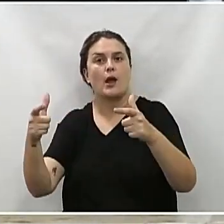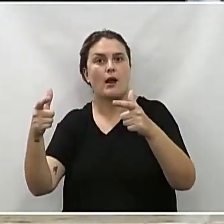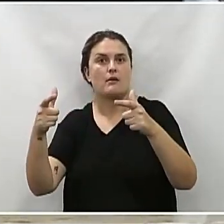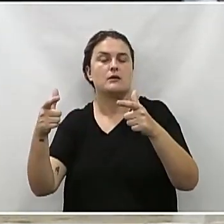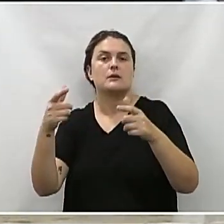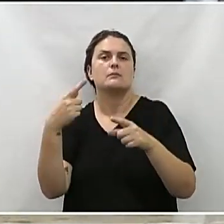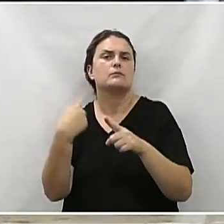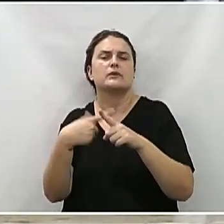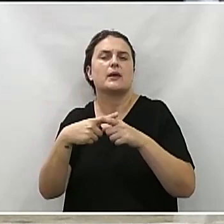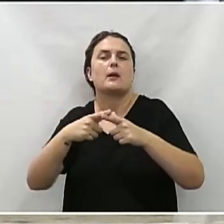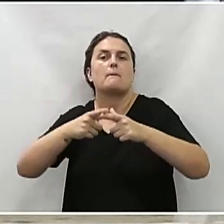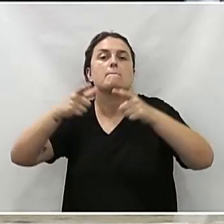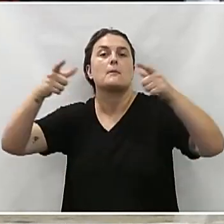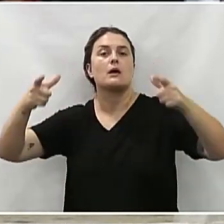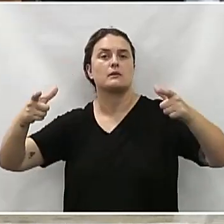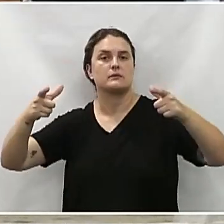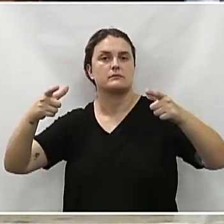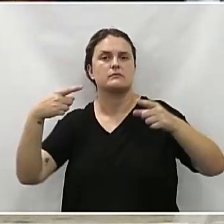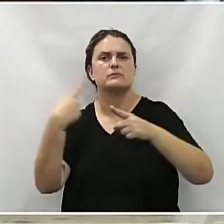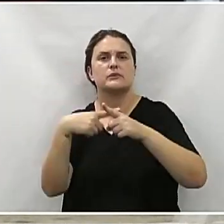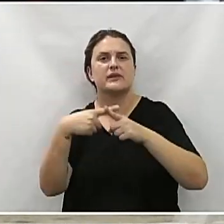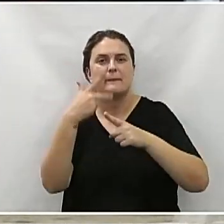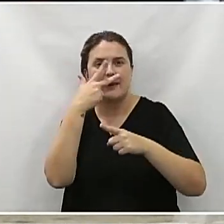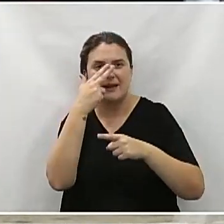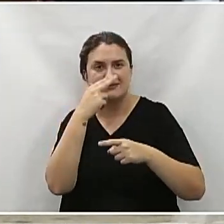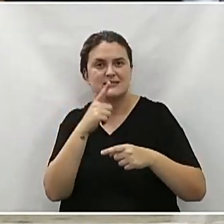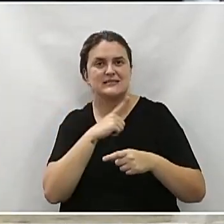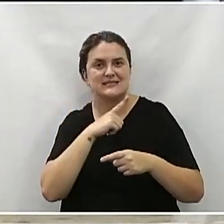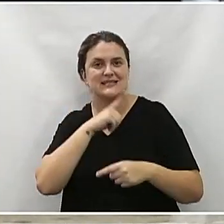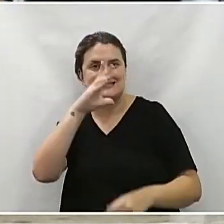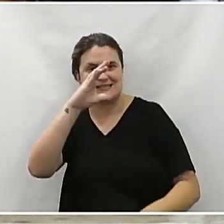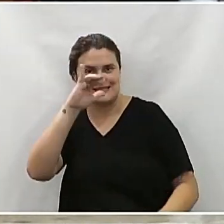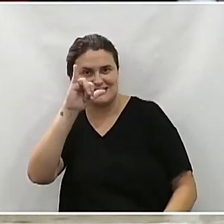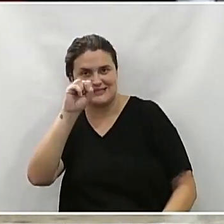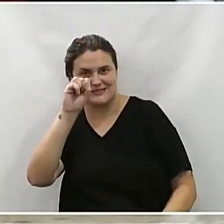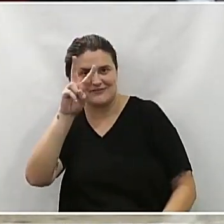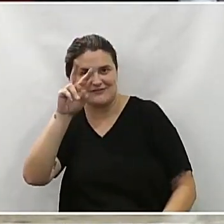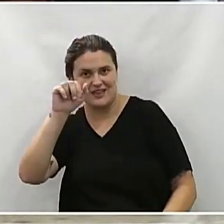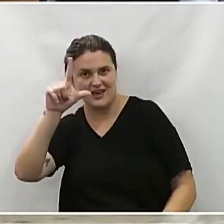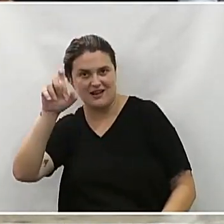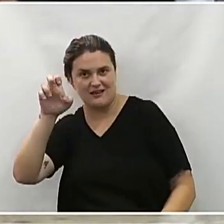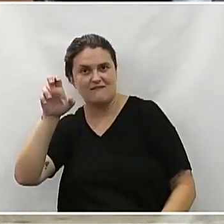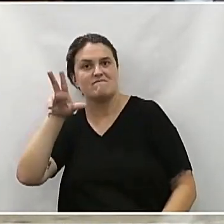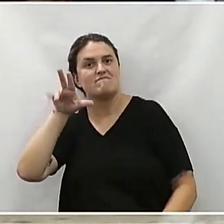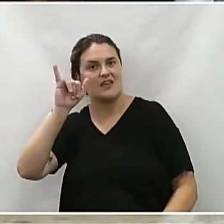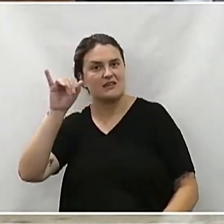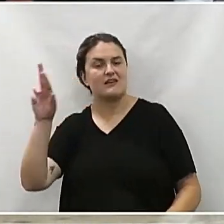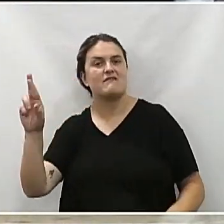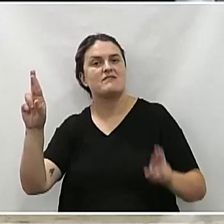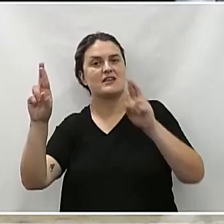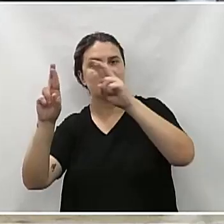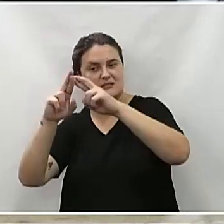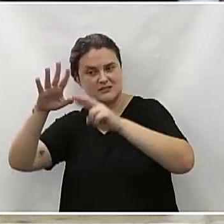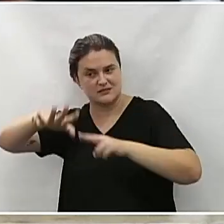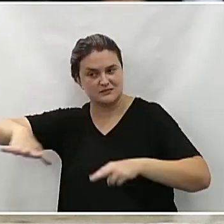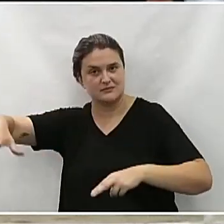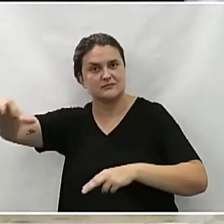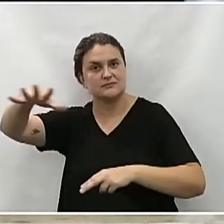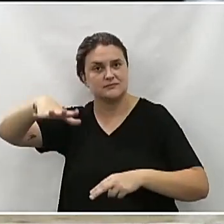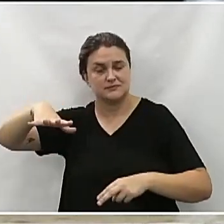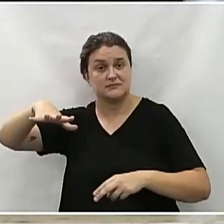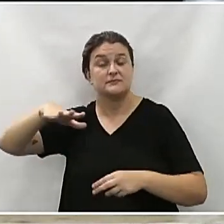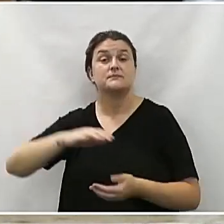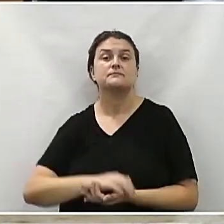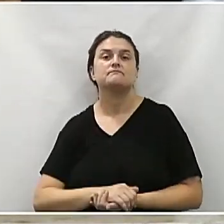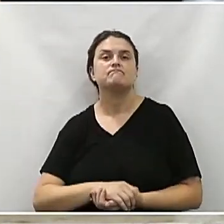quando eu digo espaçoso eu digo daqui a pouco nós vamos ter uma Cisvale que vai ser uma referência não só em Nona Vitória como na região